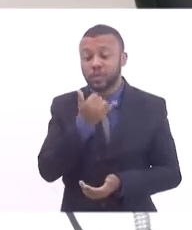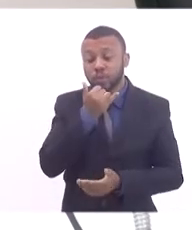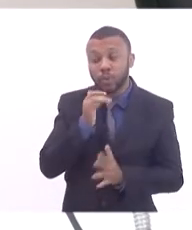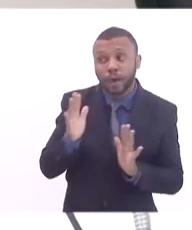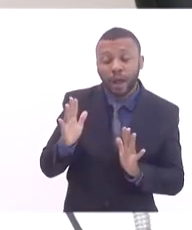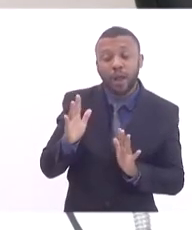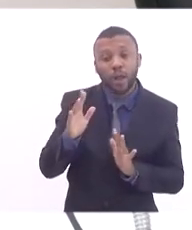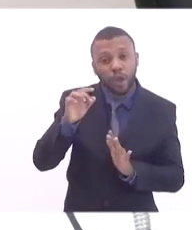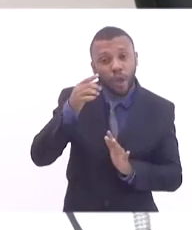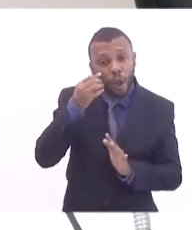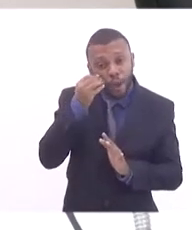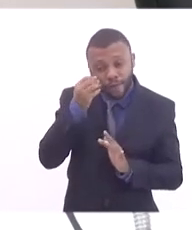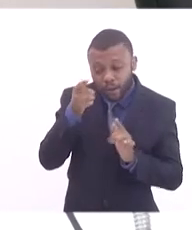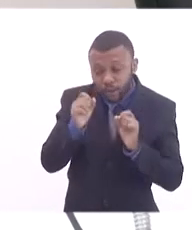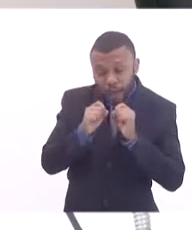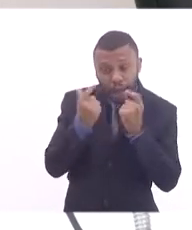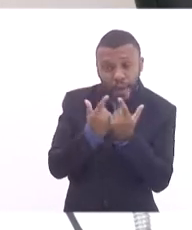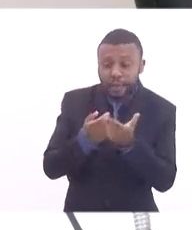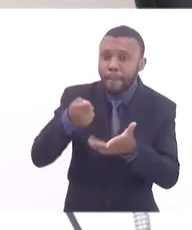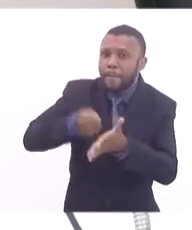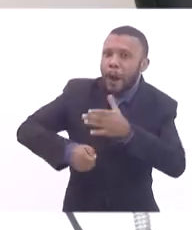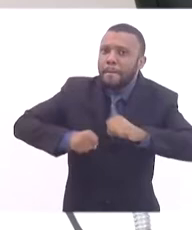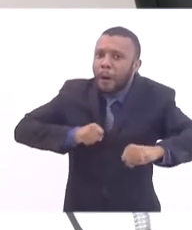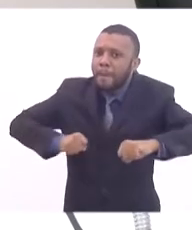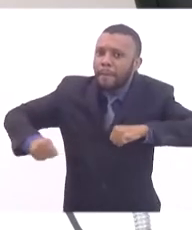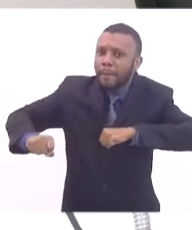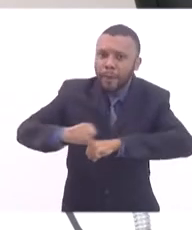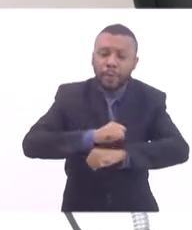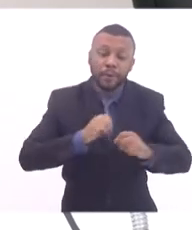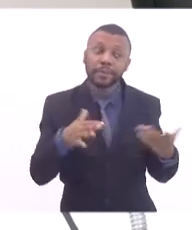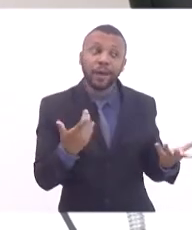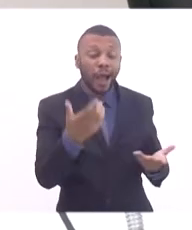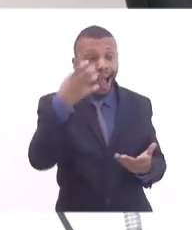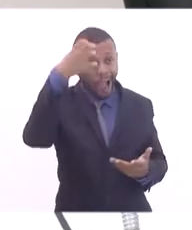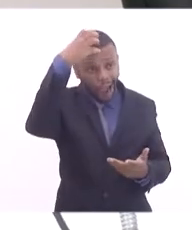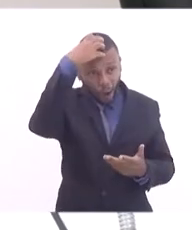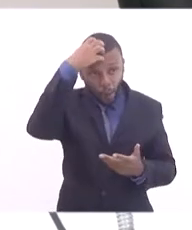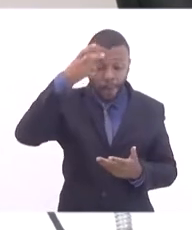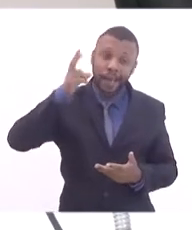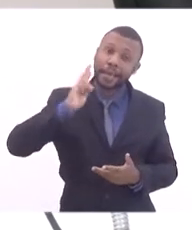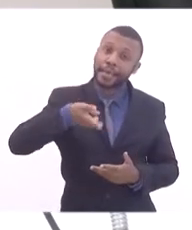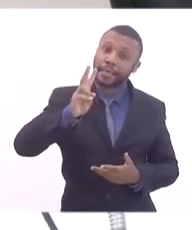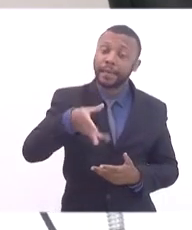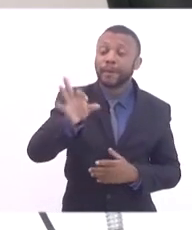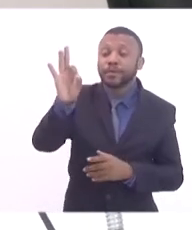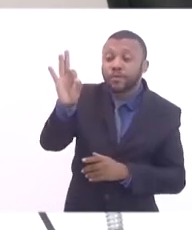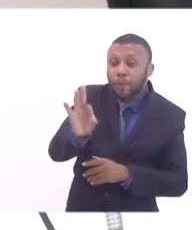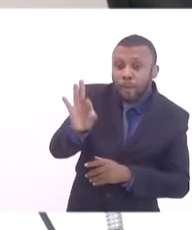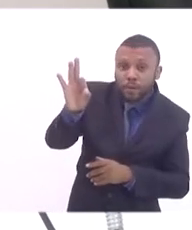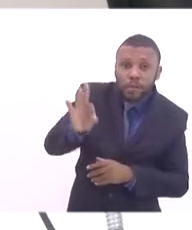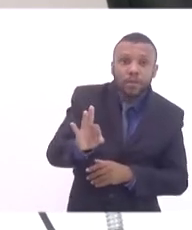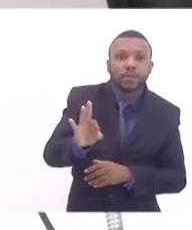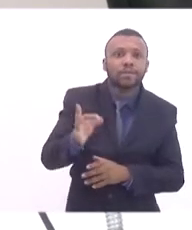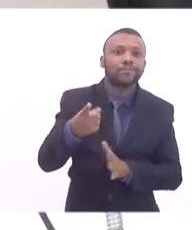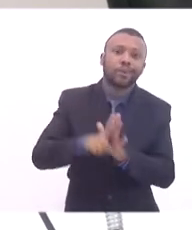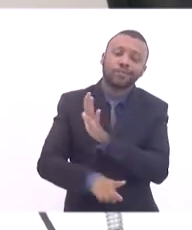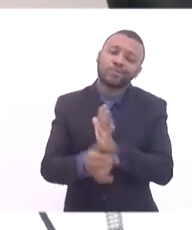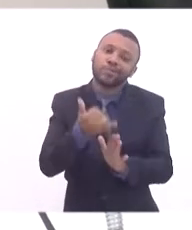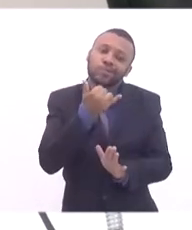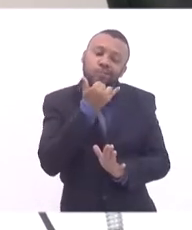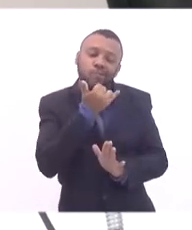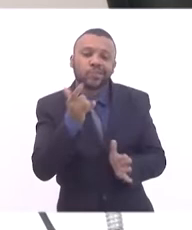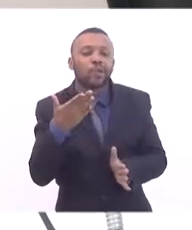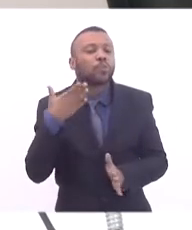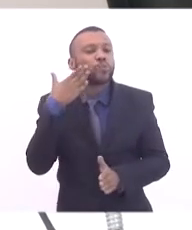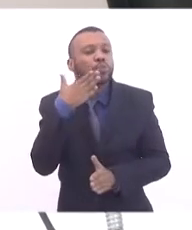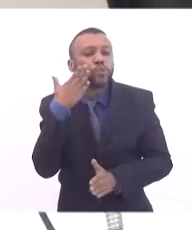pegando por isso afinal é sempre a culpa na carga tributária o seu discurso político partidário